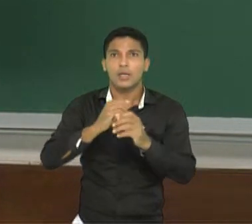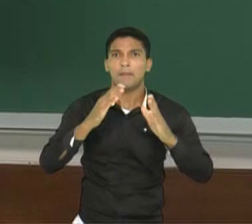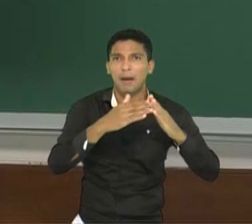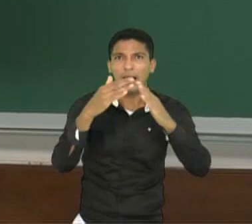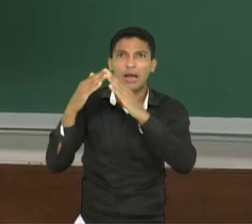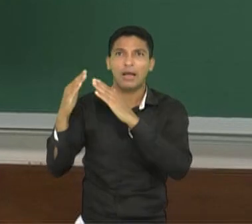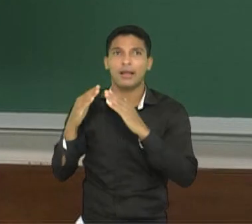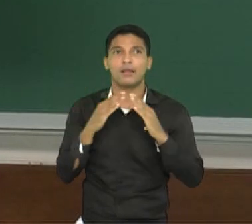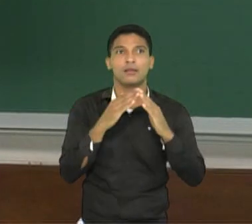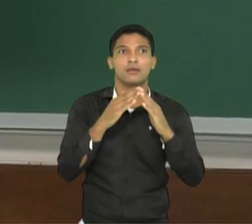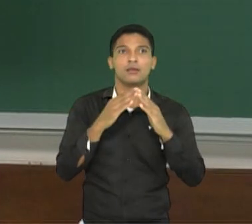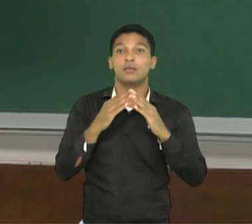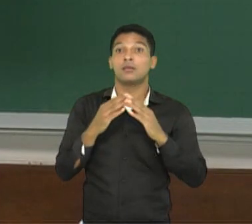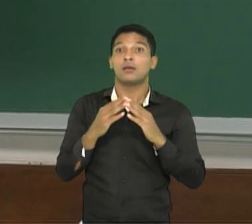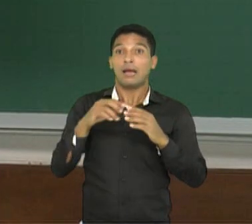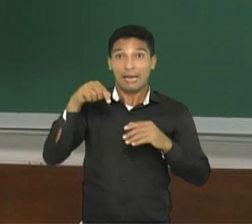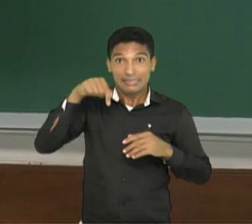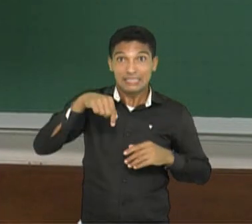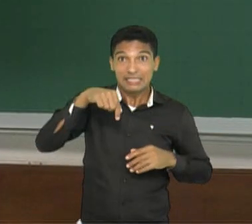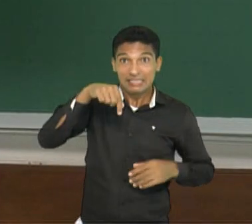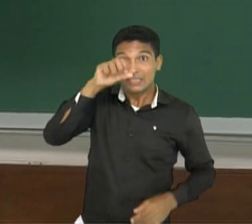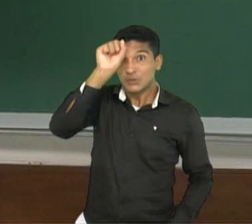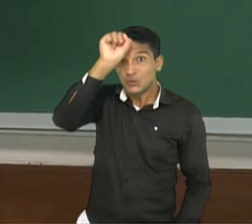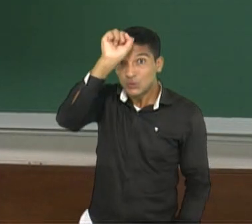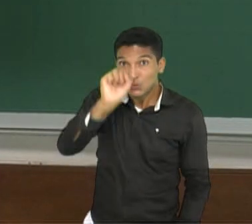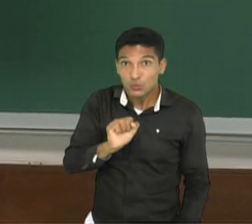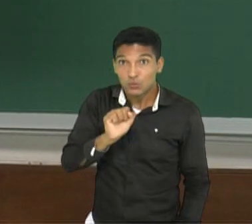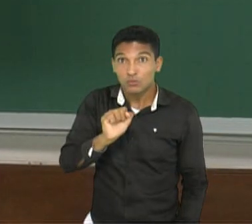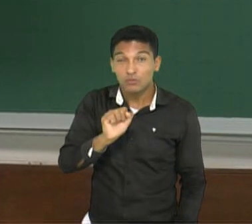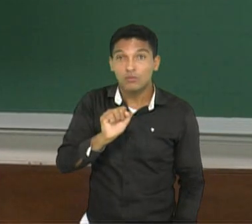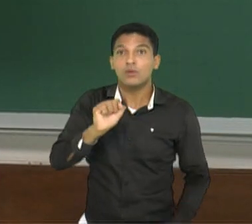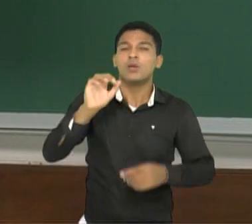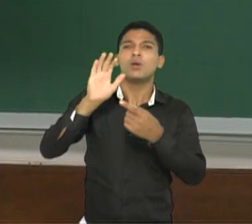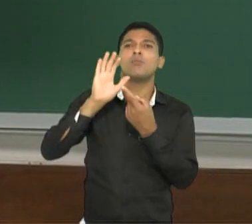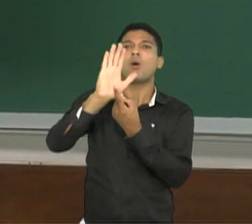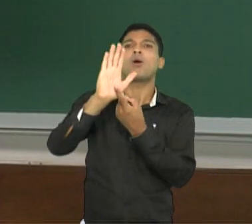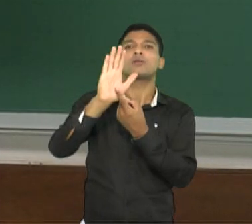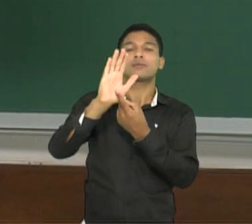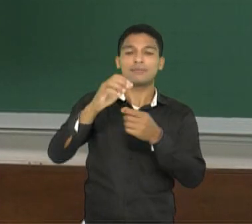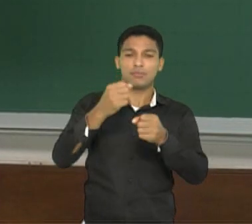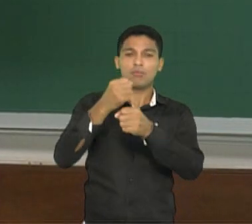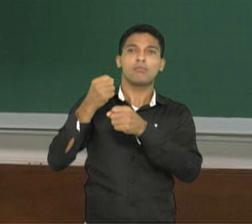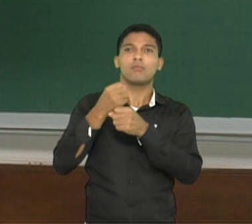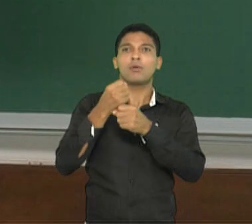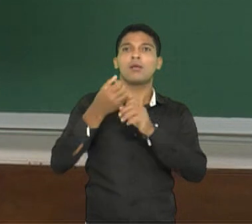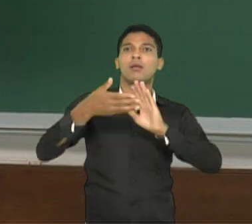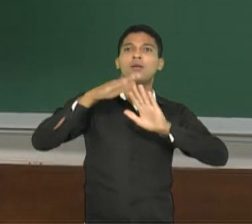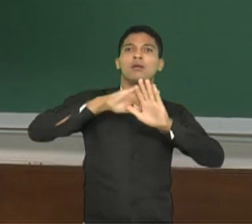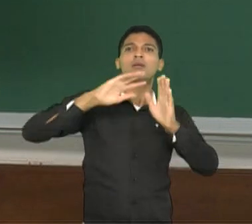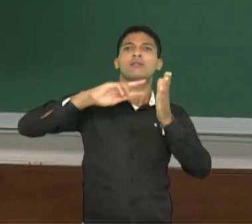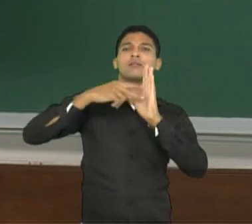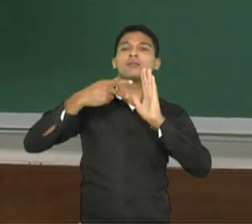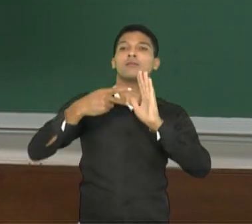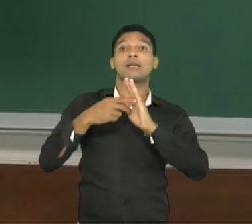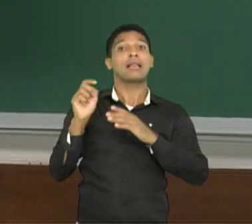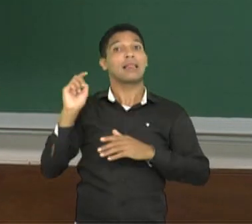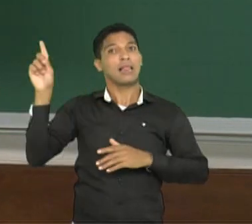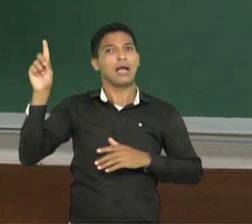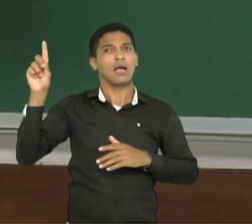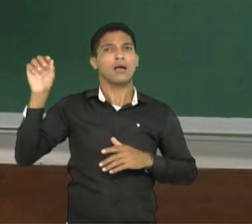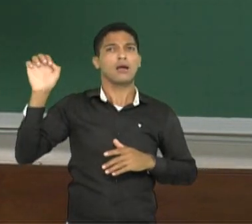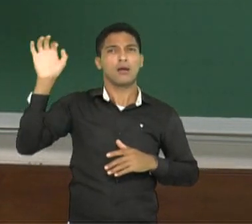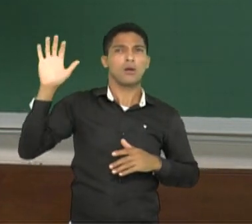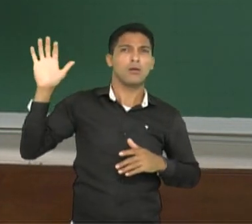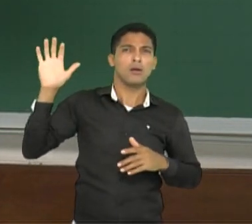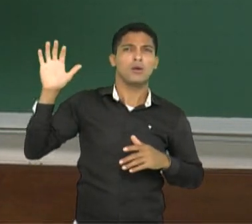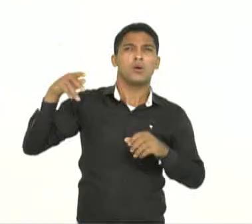Brasil refletem a maneira com que os povos que vieram de outras partes do mundo constroem suas casas. No caso aqui